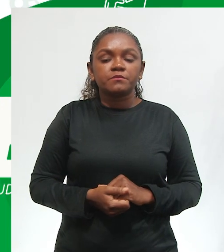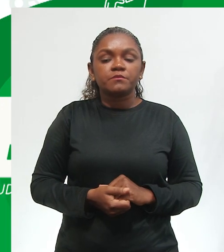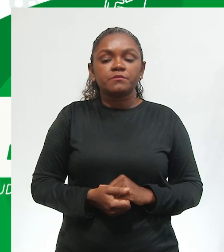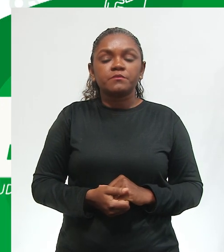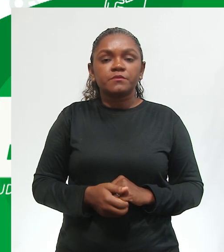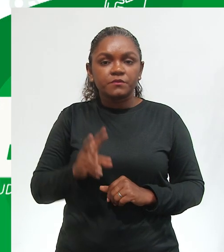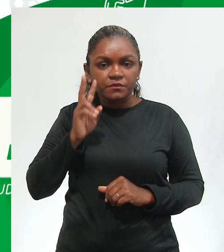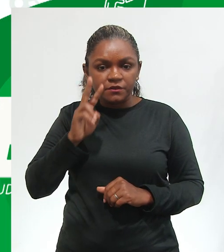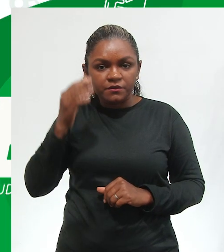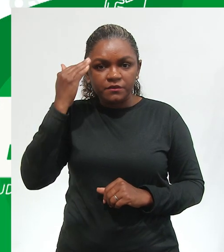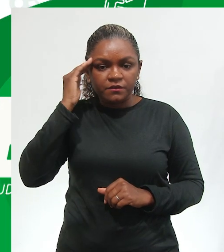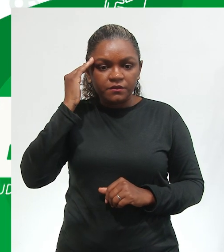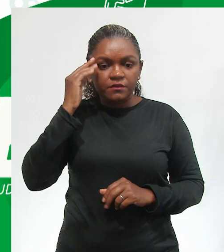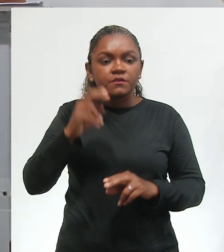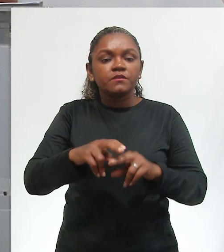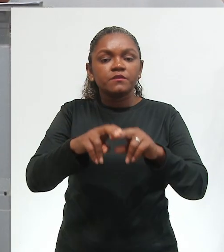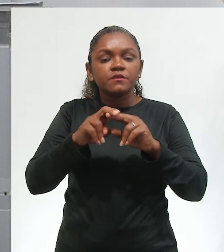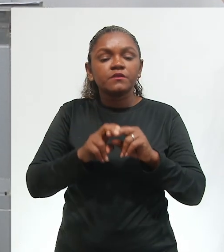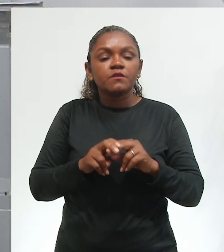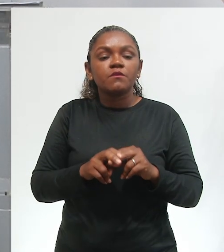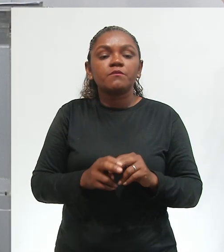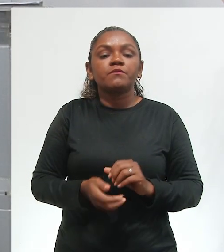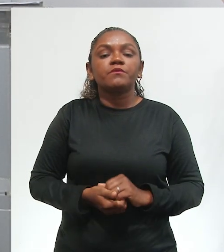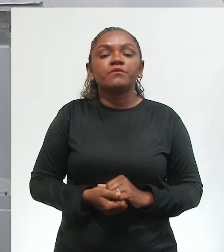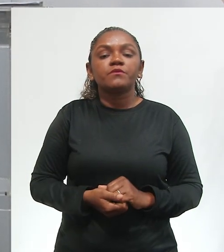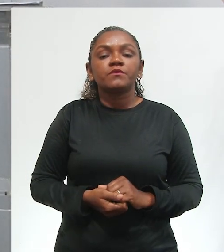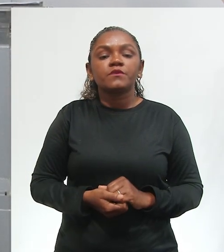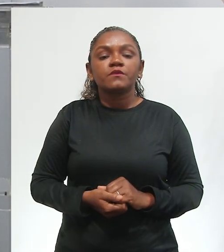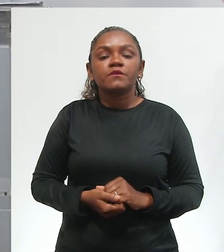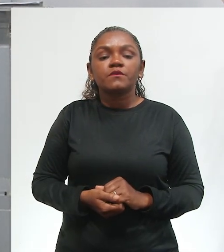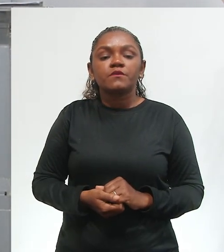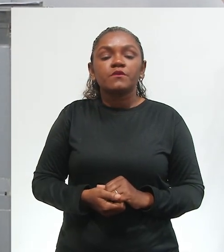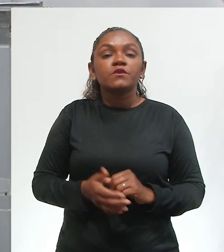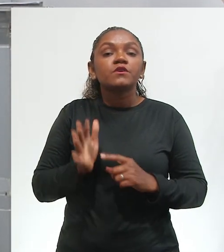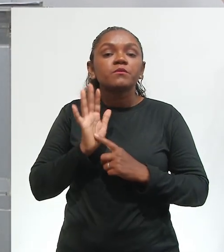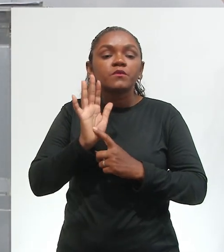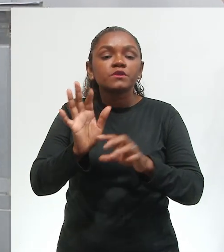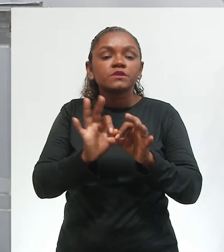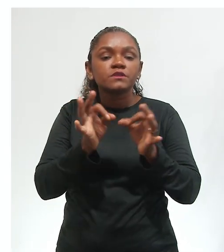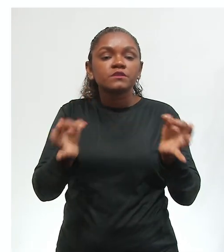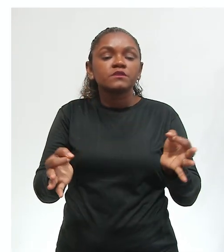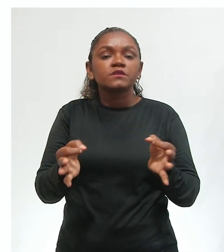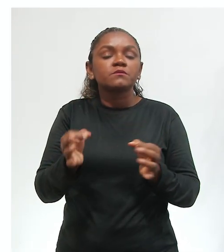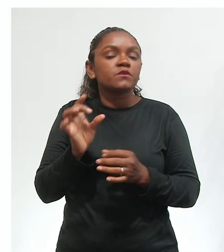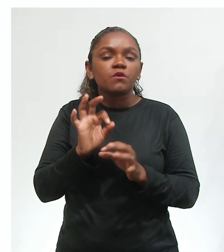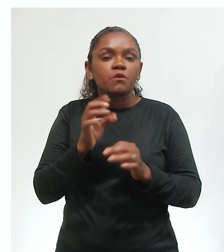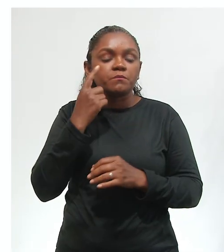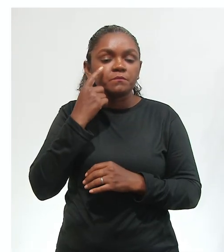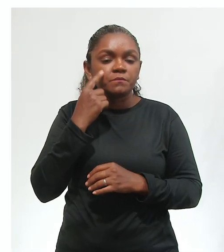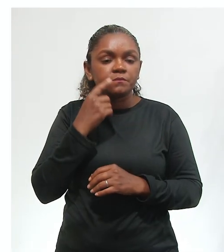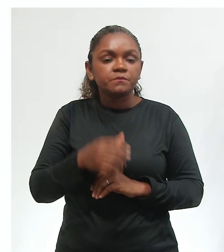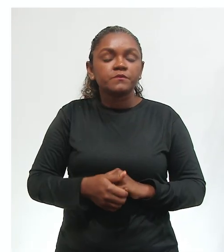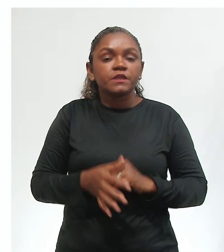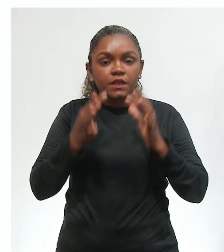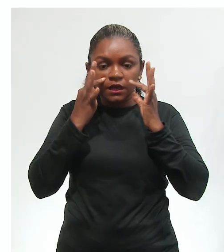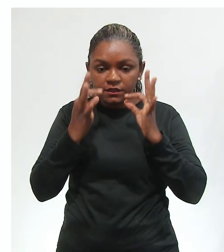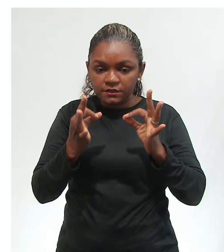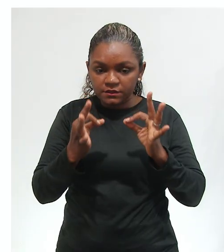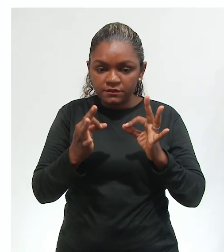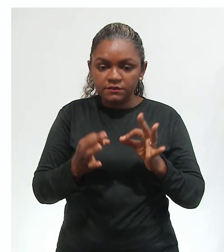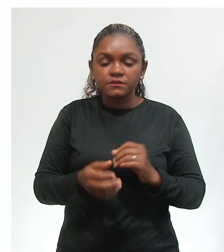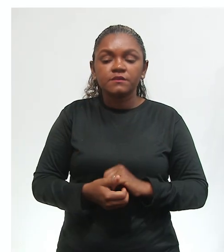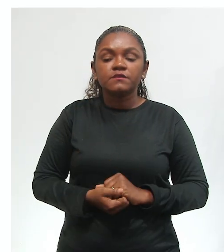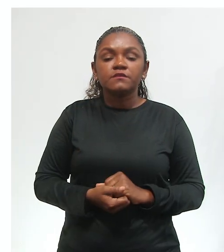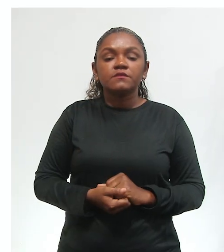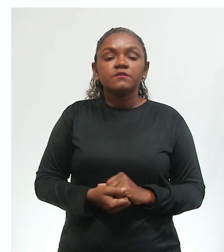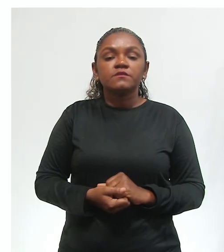não convencionais. Então, antes de finalizar a aula, eu só gostaria de mostrar para vocês um detalhezinho aqui, olha. Prestem atenção aqui